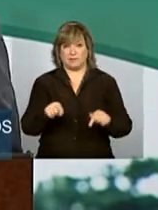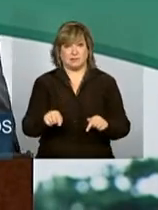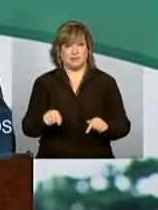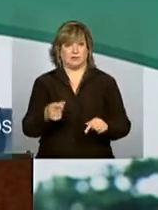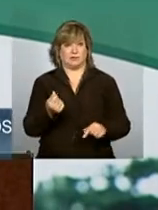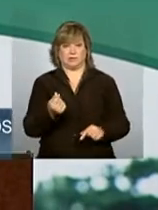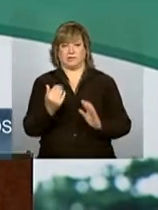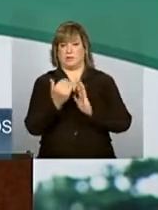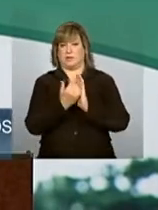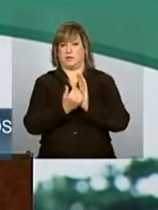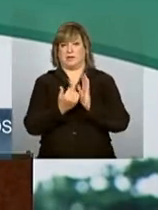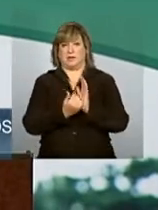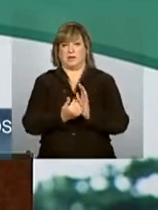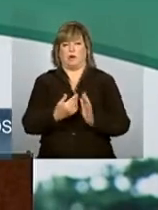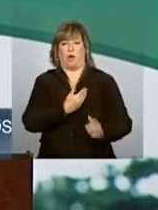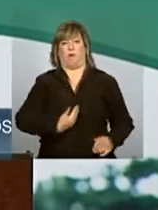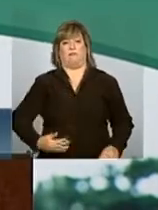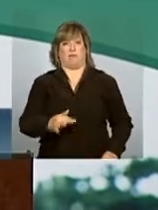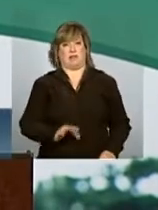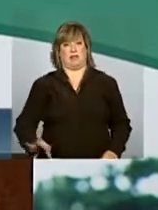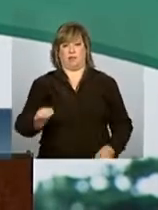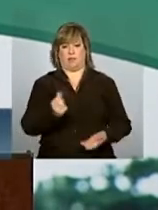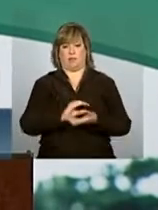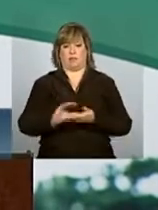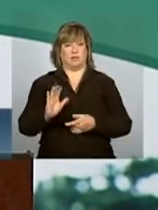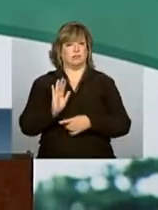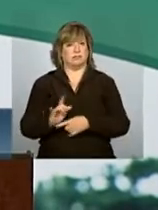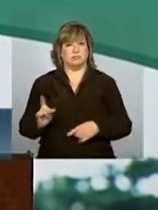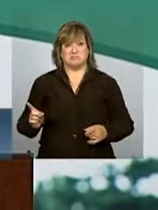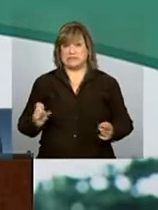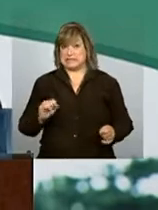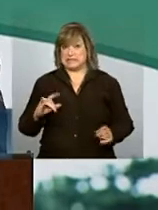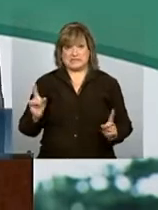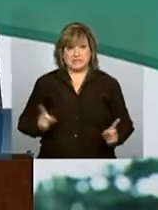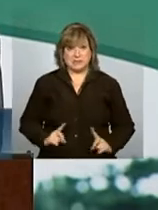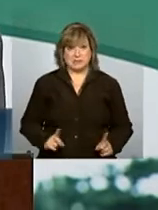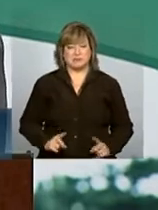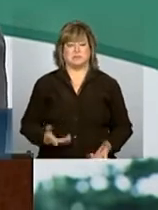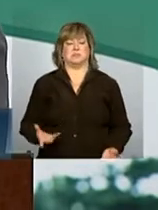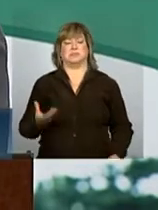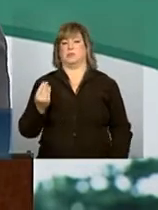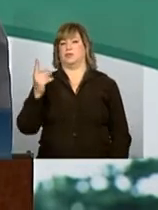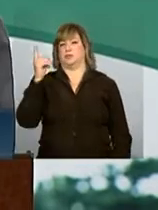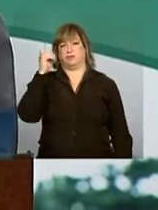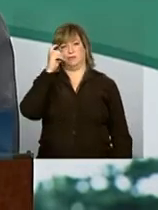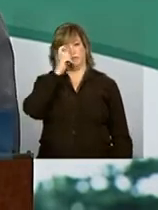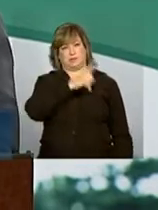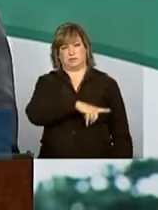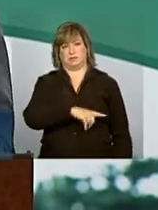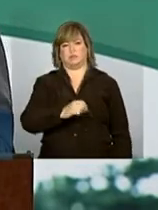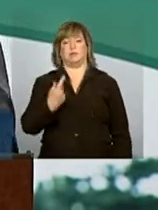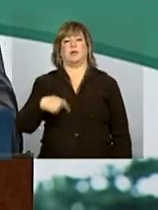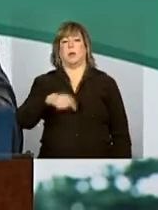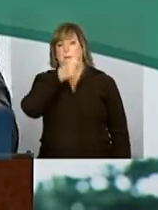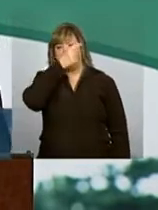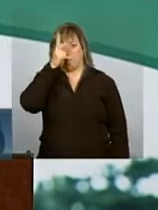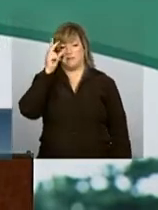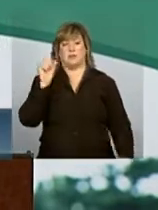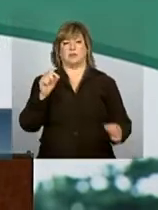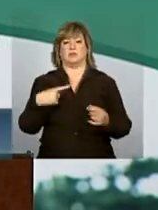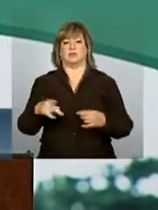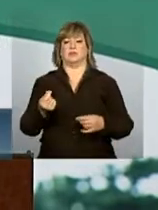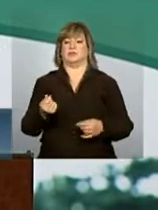programas levantados pelo governo federal e jogados Brasil afora, seria muito difícil para os prefeitos, com